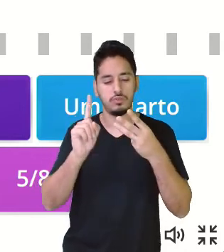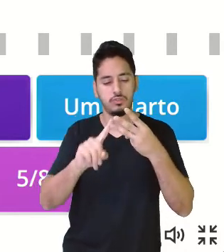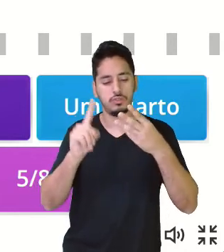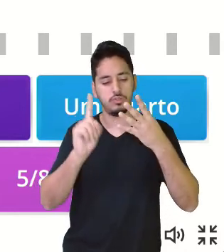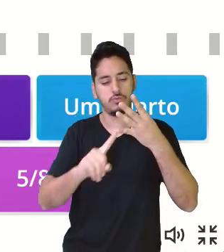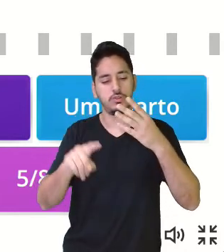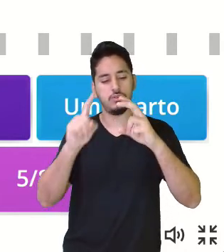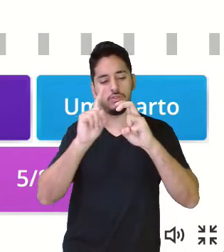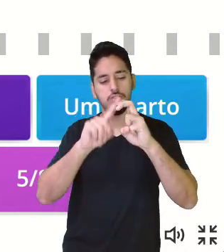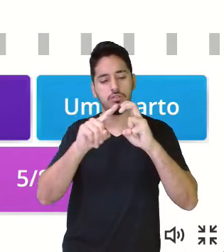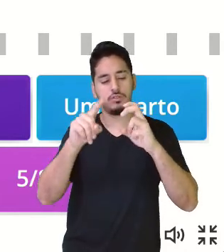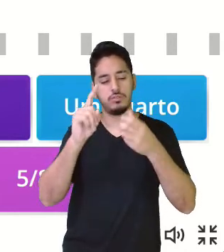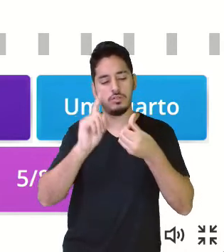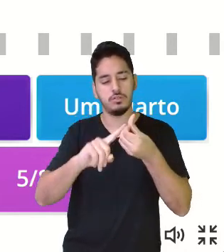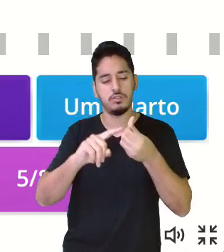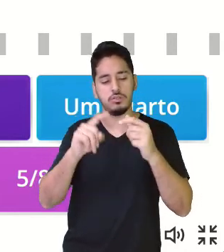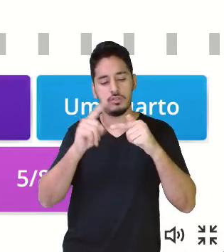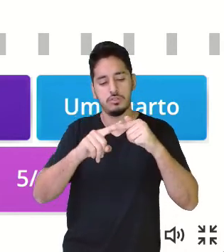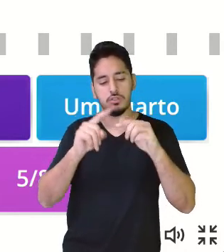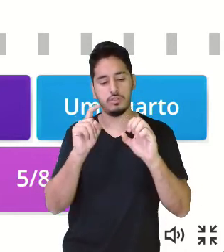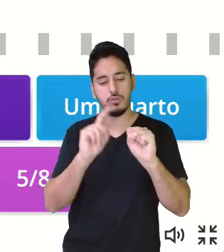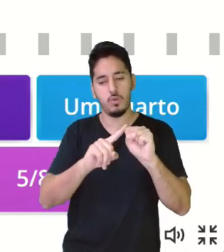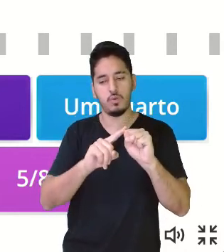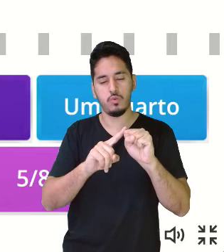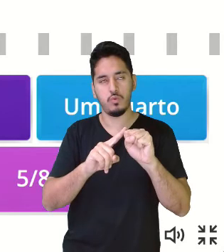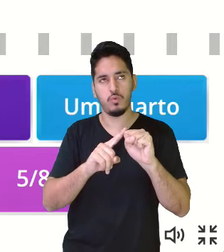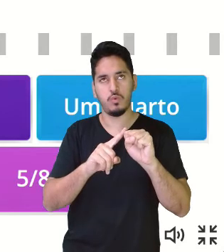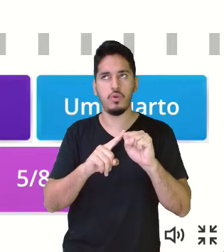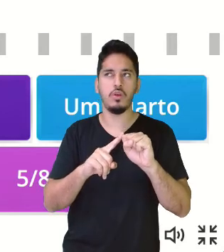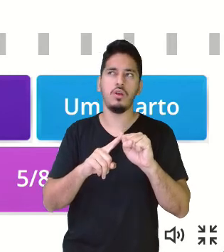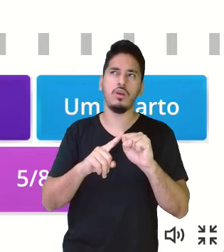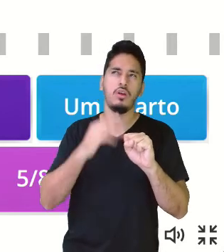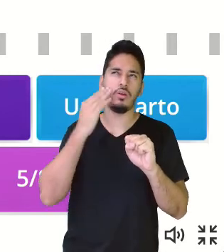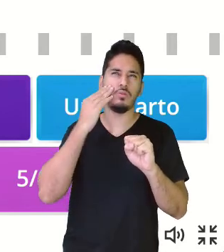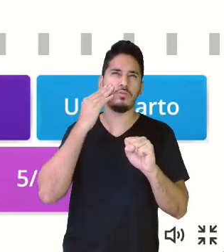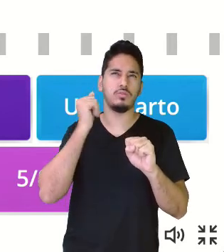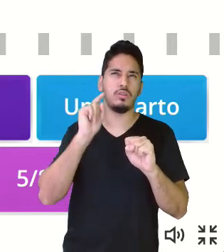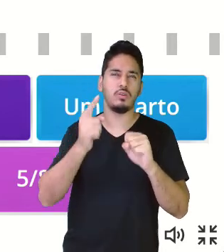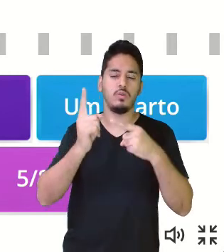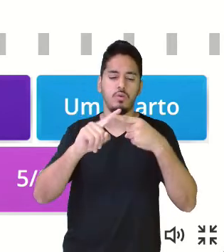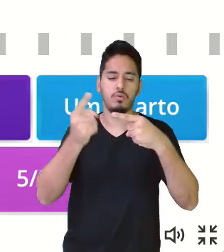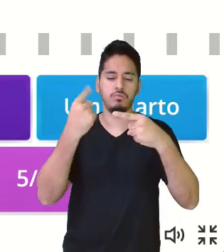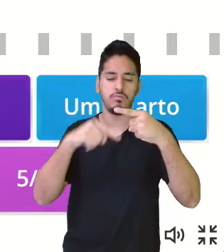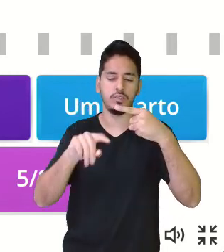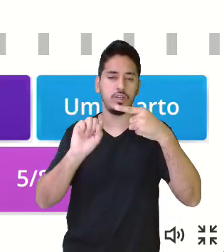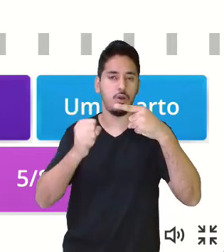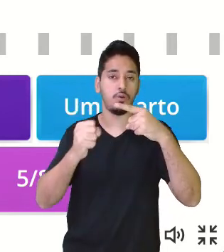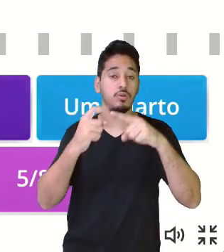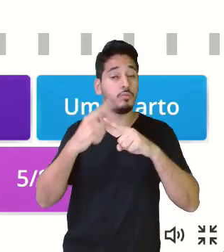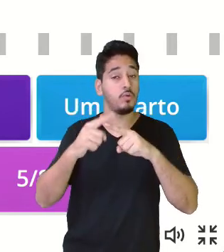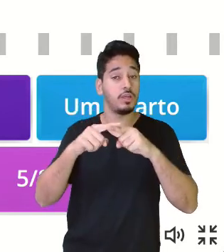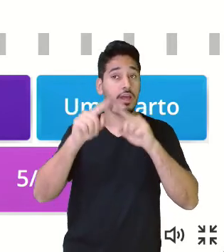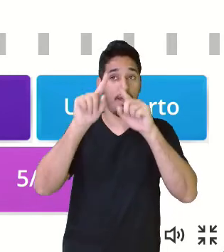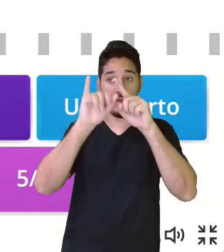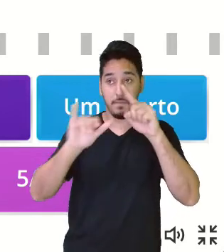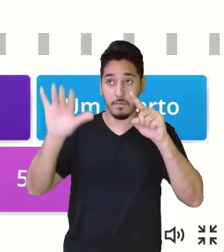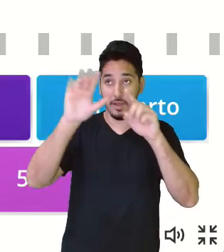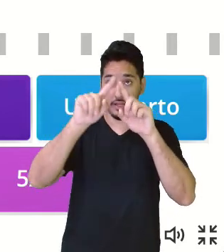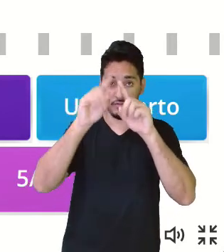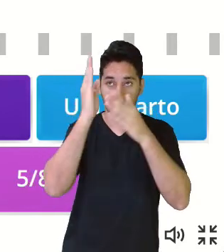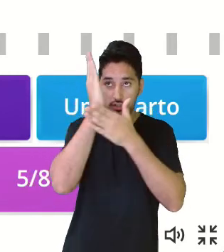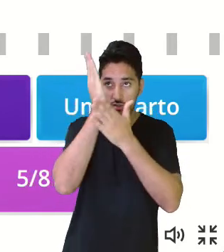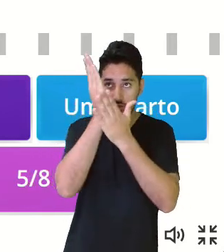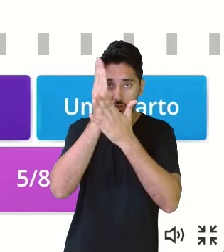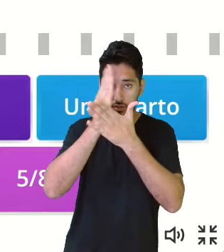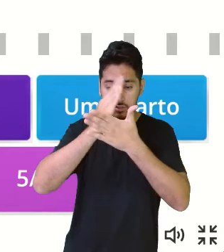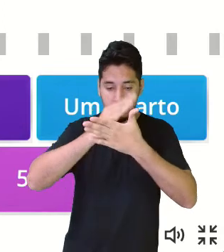3, 4, 5, 6, 7, 8. Eu sei que meu denominador é 8, porque a minha figura foi dividida